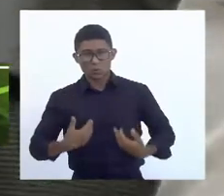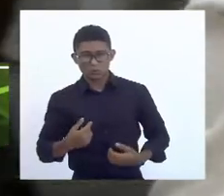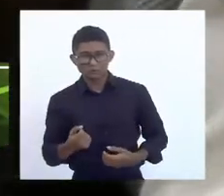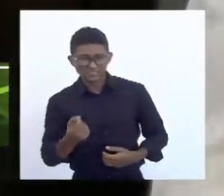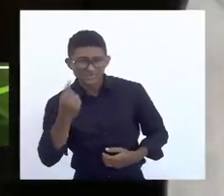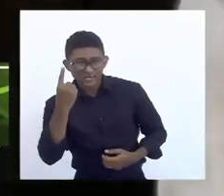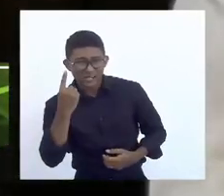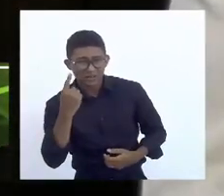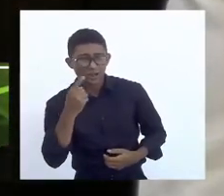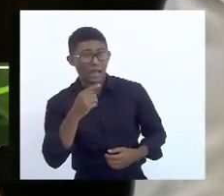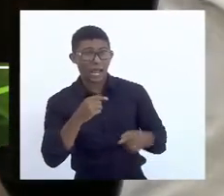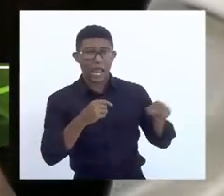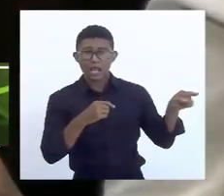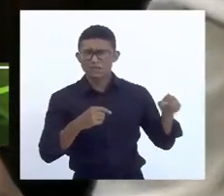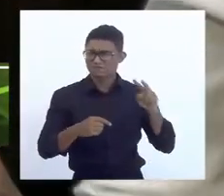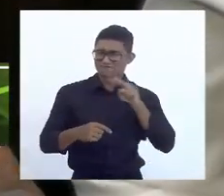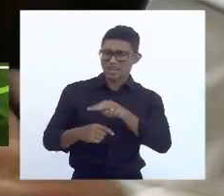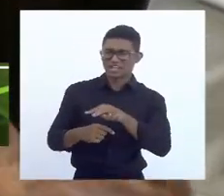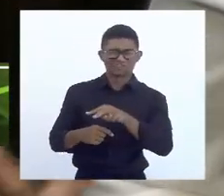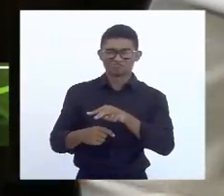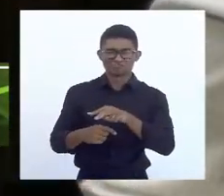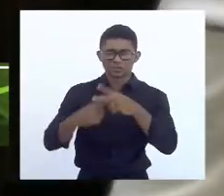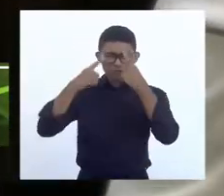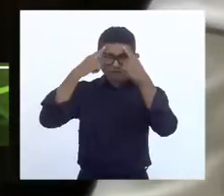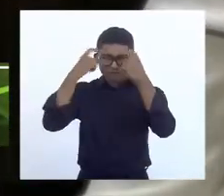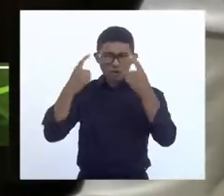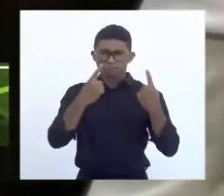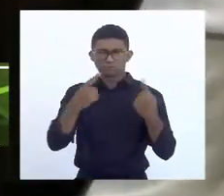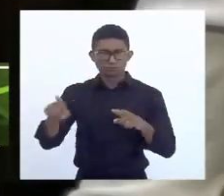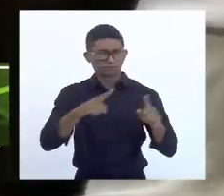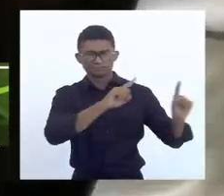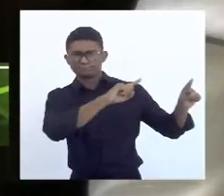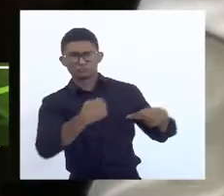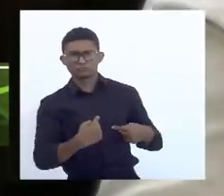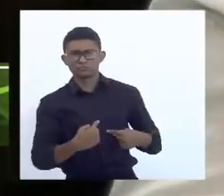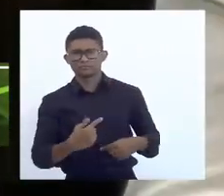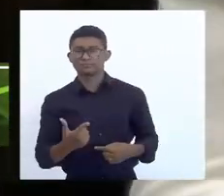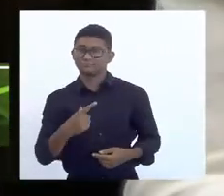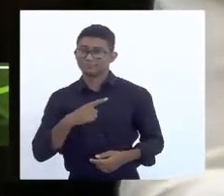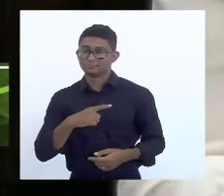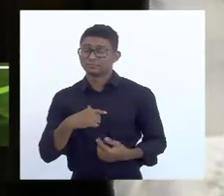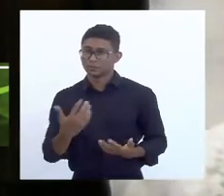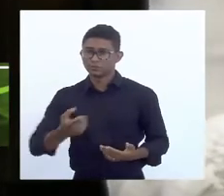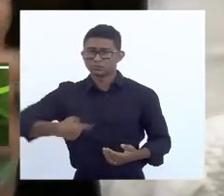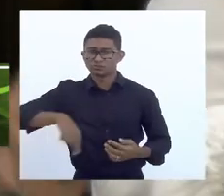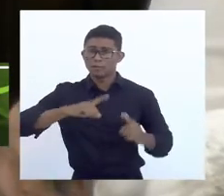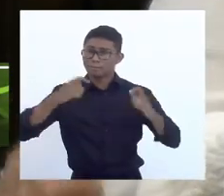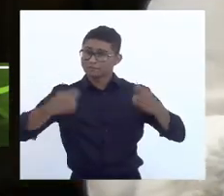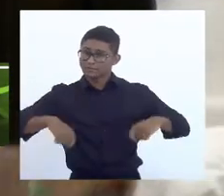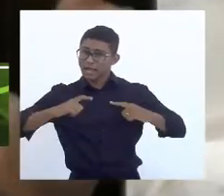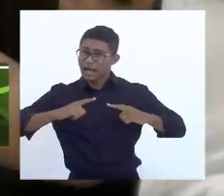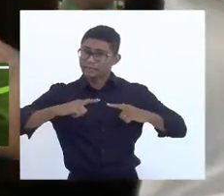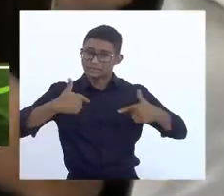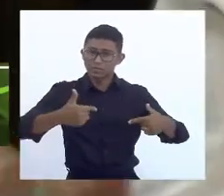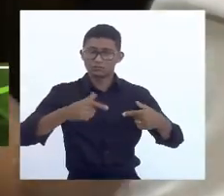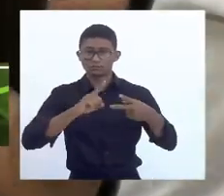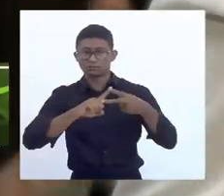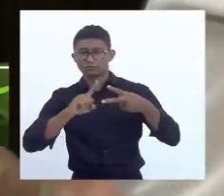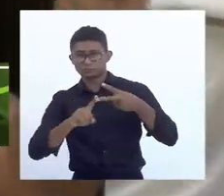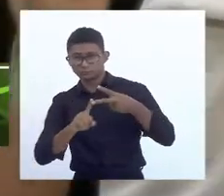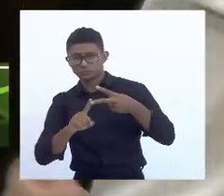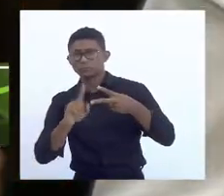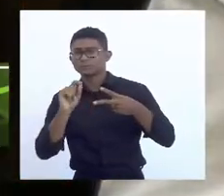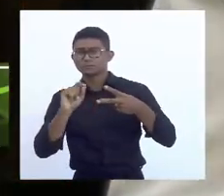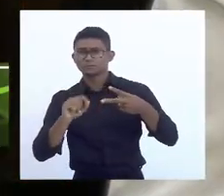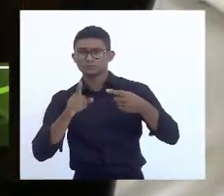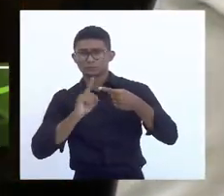violências. Então, eu acho que a dupla forma de enfrentar esse cenário é, por um lado, sermos